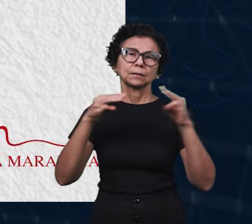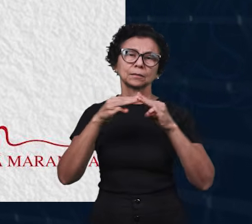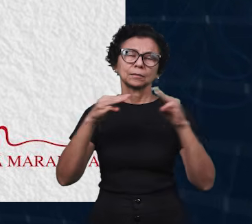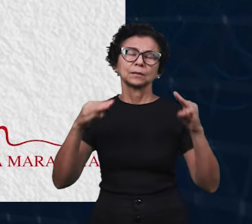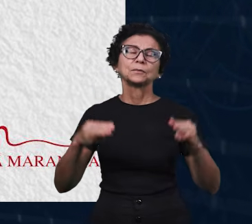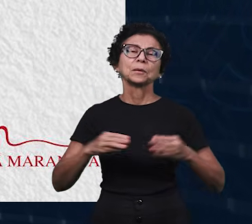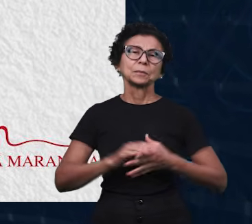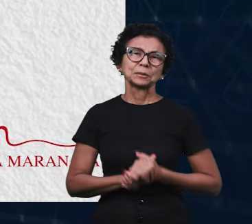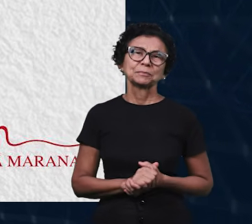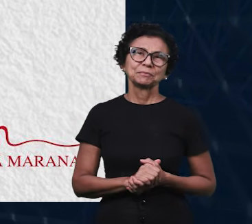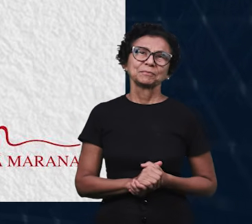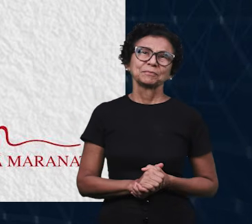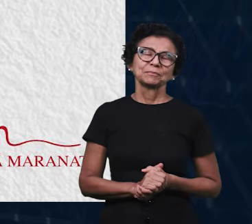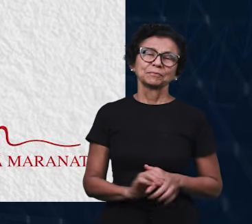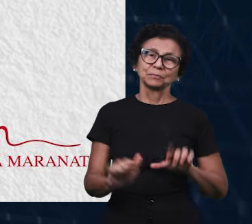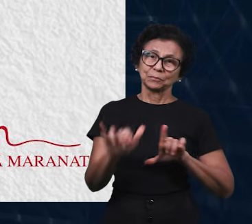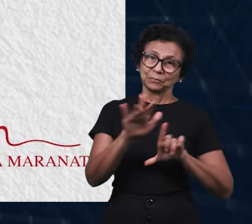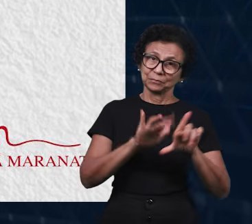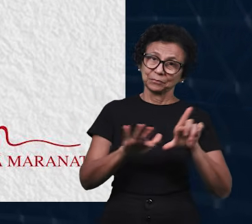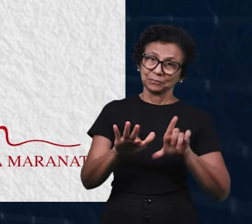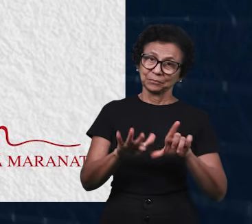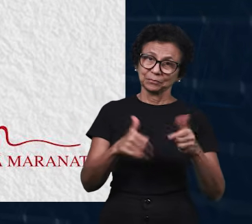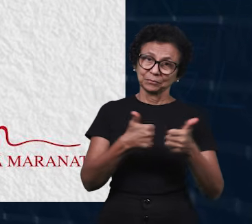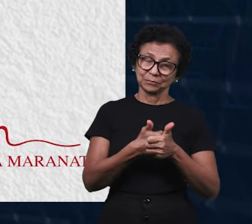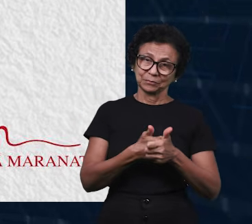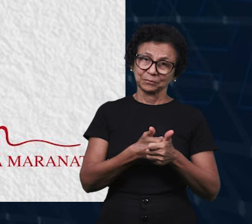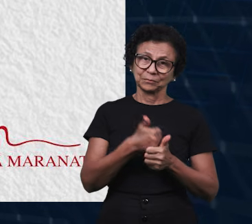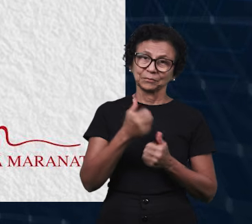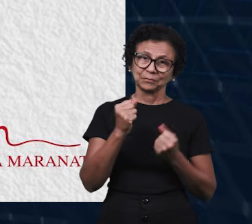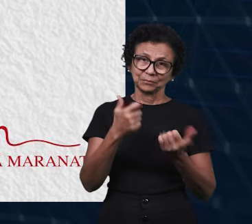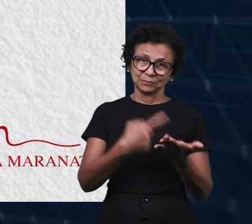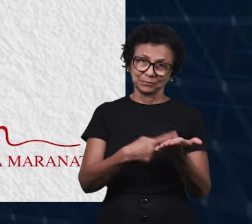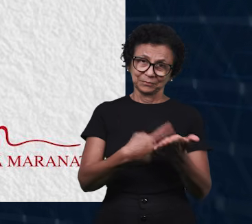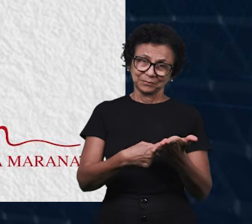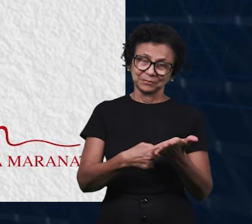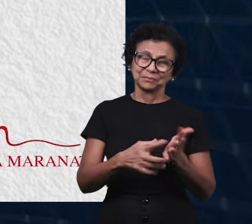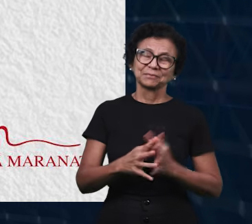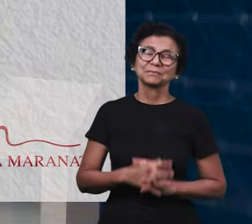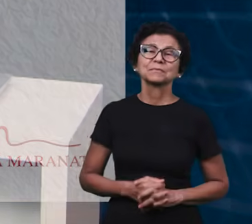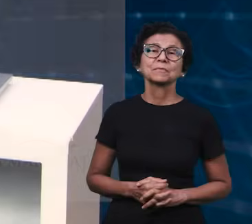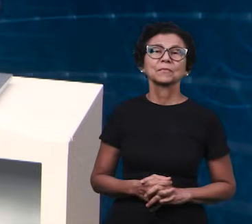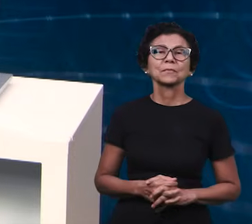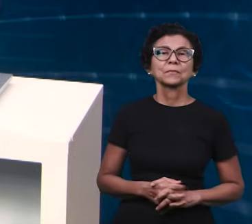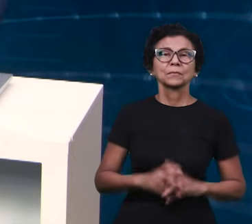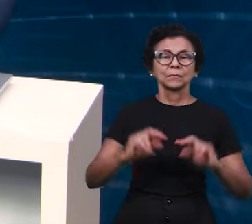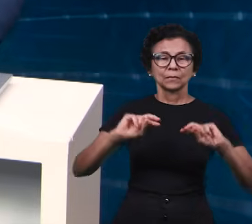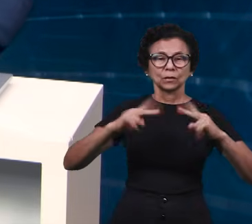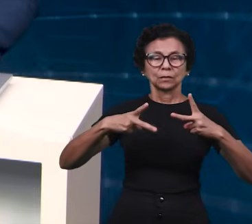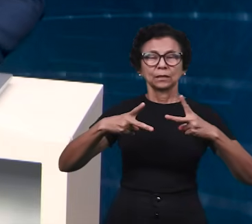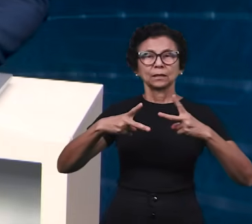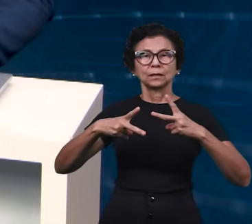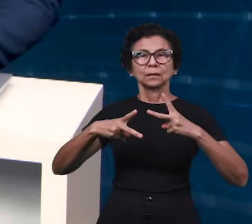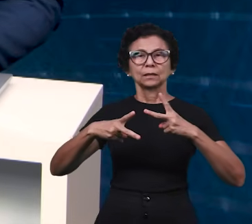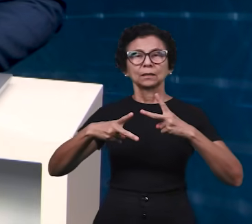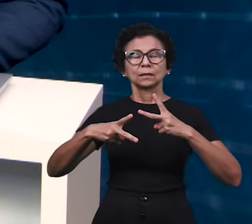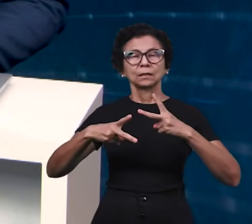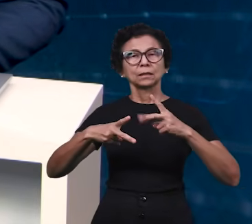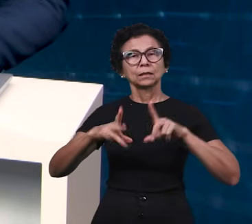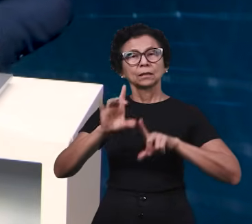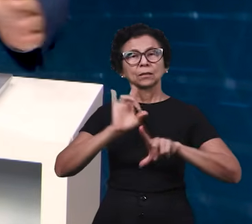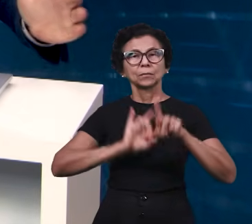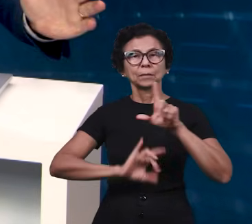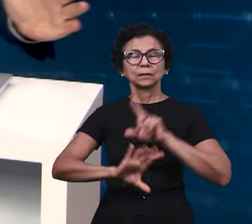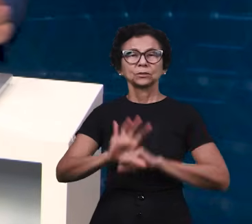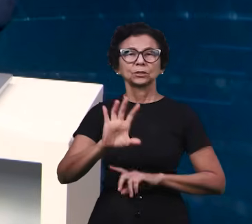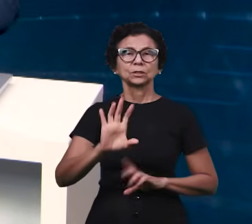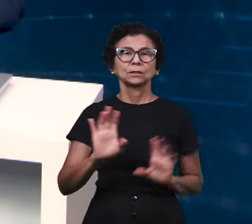e pela TV Manaim, pelas nossas multiplataformas. Combinado? Espero por você ali nos cultos ao meio-dia, hein? E compartilhe o nosso link. E